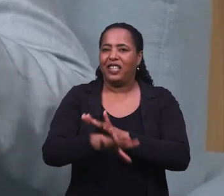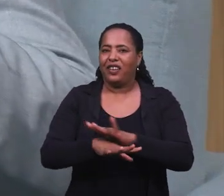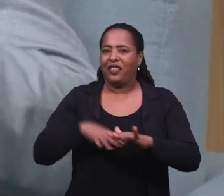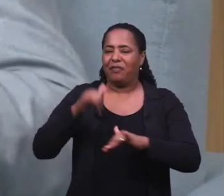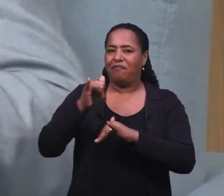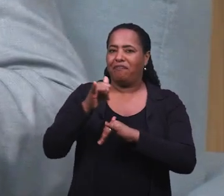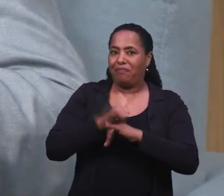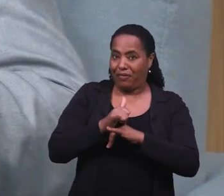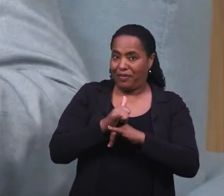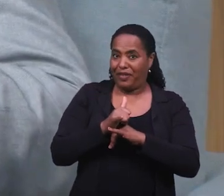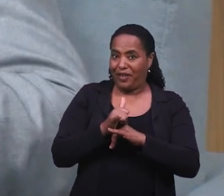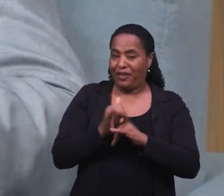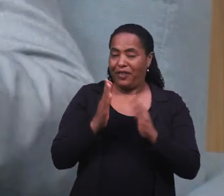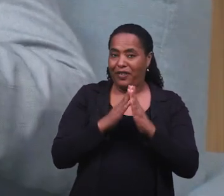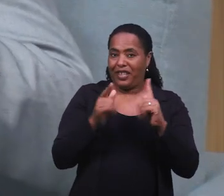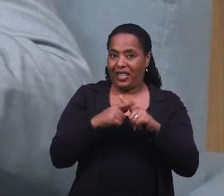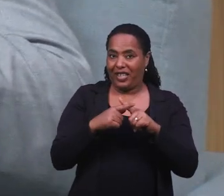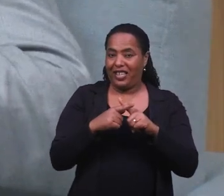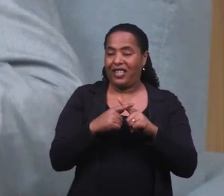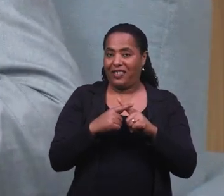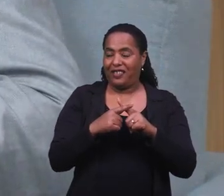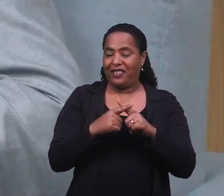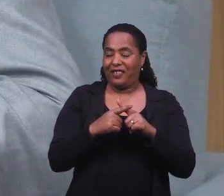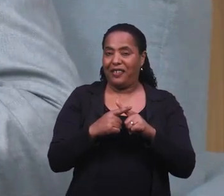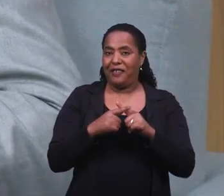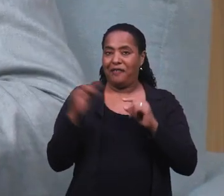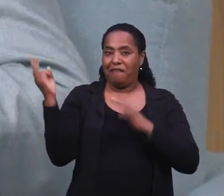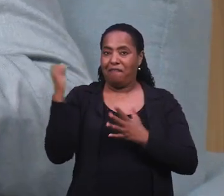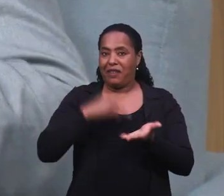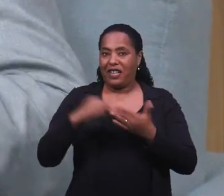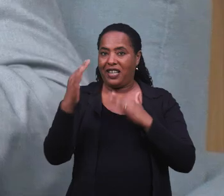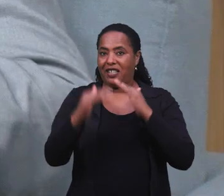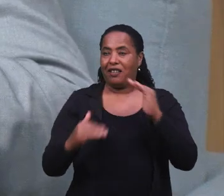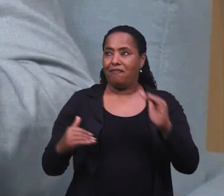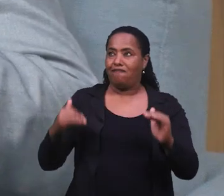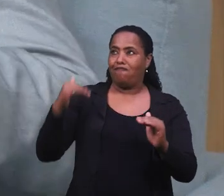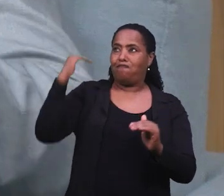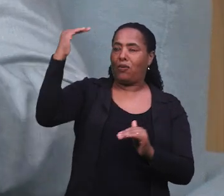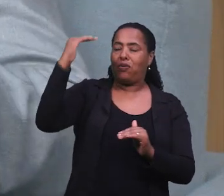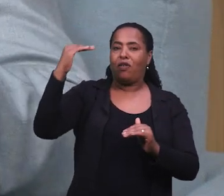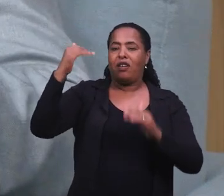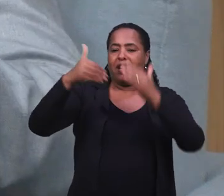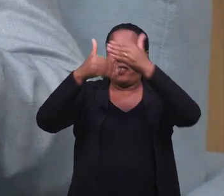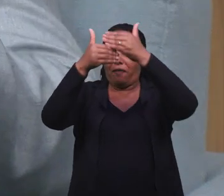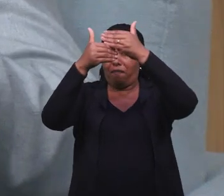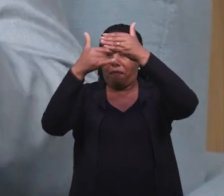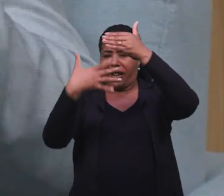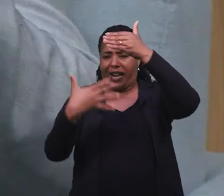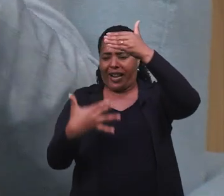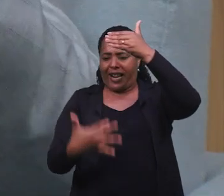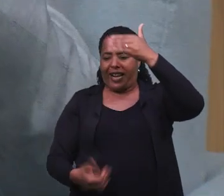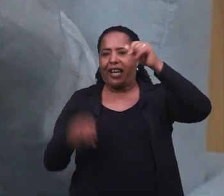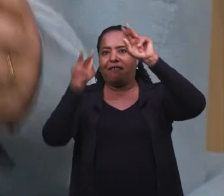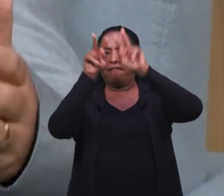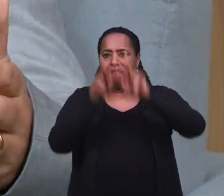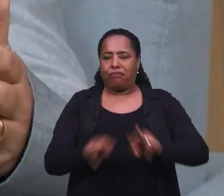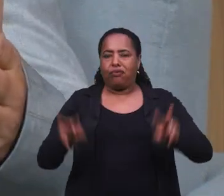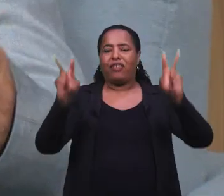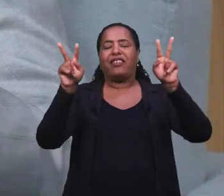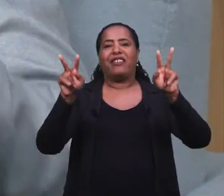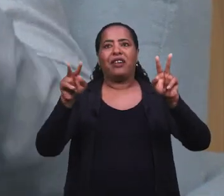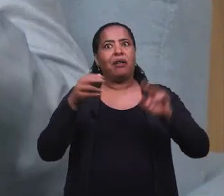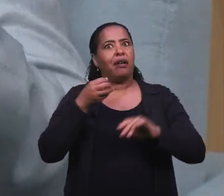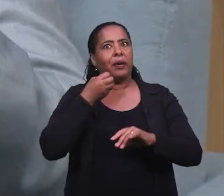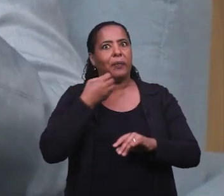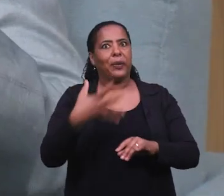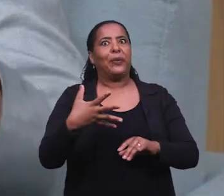o nosso programa e também o canal da Igreja Cristã Maranata mais relevante. Ele vai aparecer mais para as pessoas, ele vai